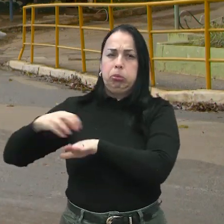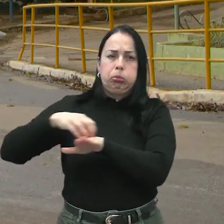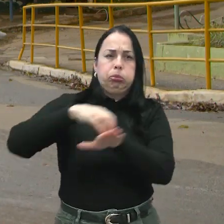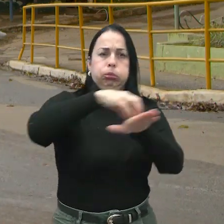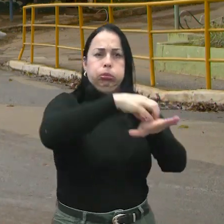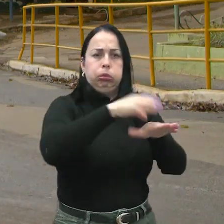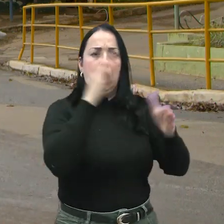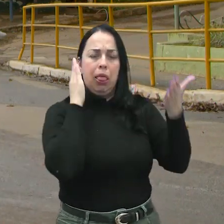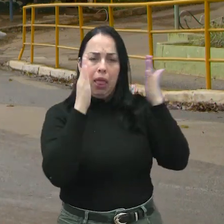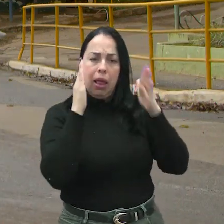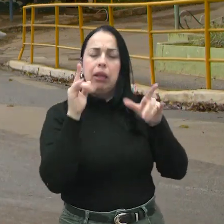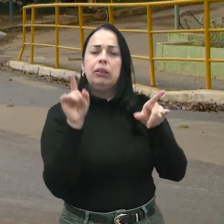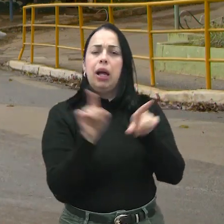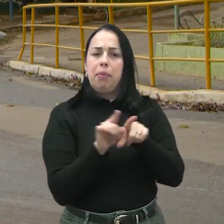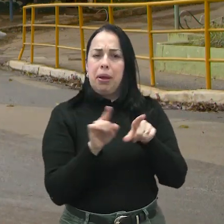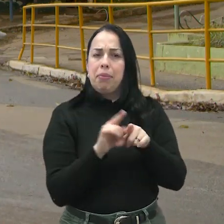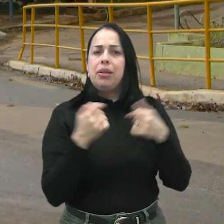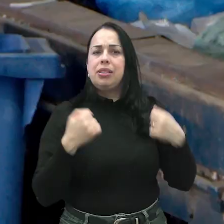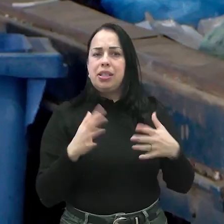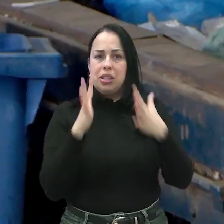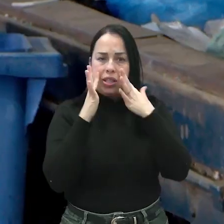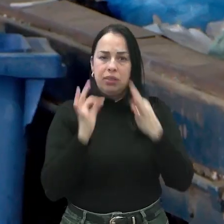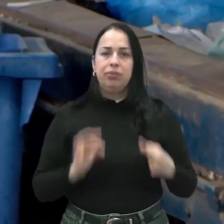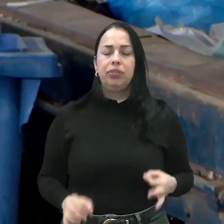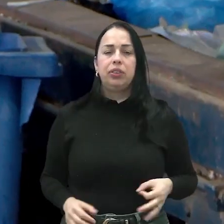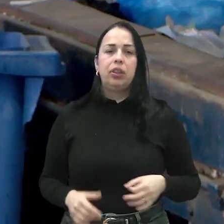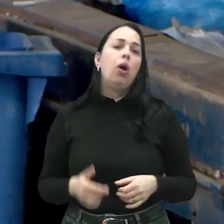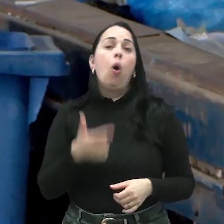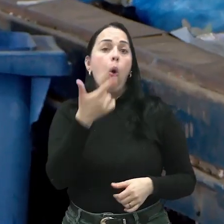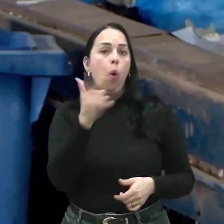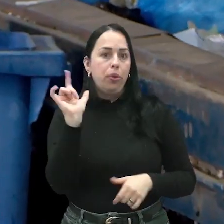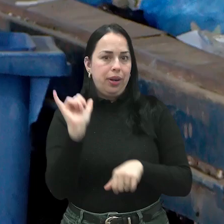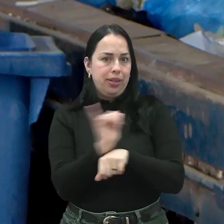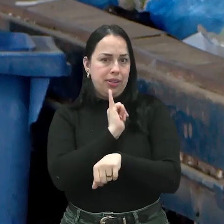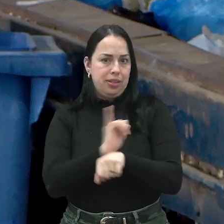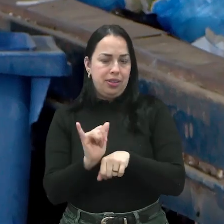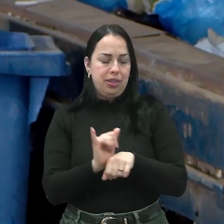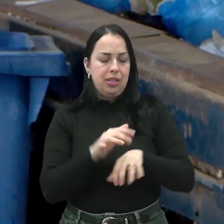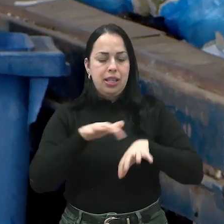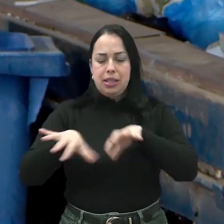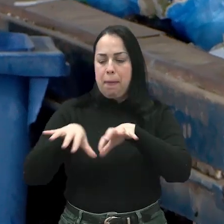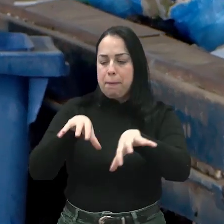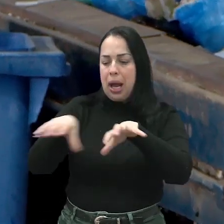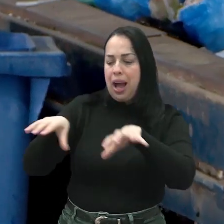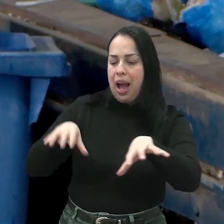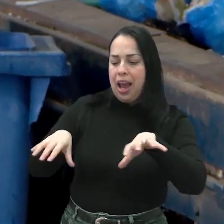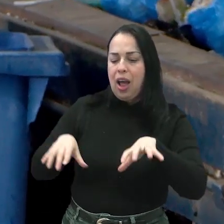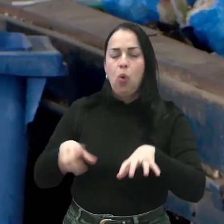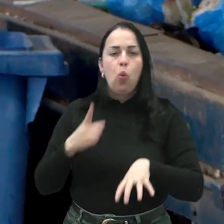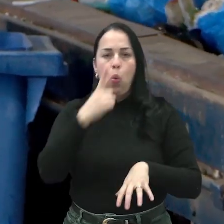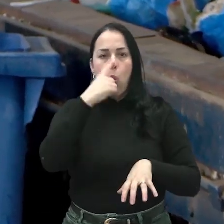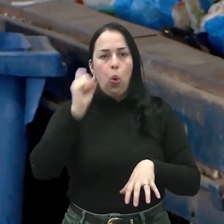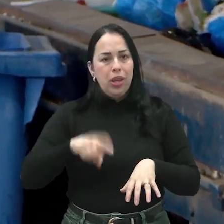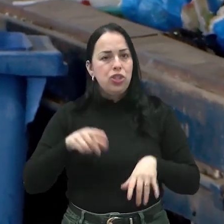lixo doméstico também merecem atenção. Outra forma da população fazer com que o lixo tenha um destino correto